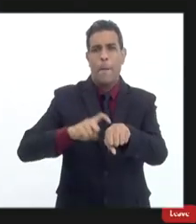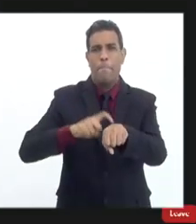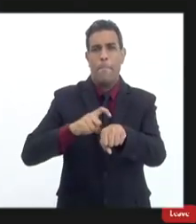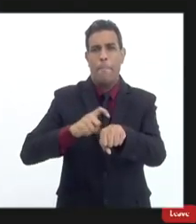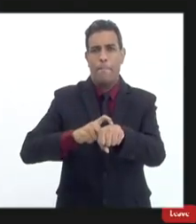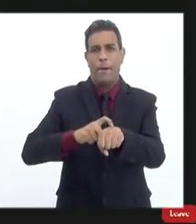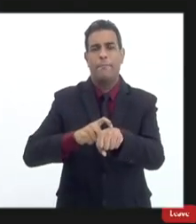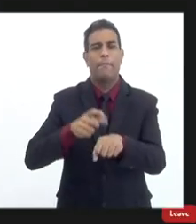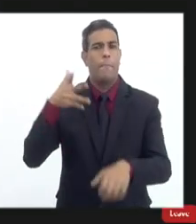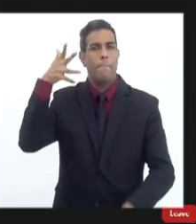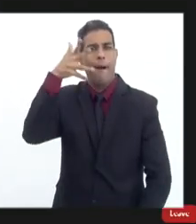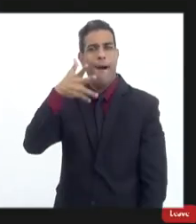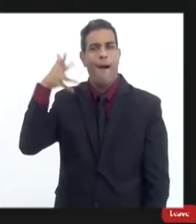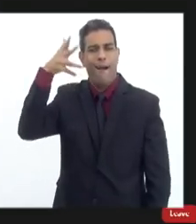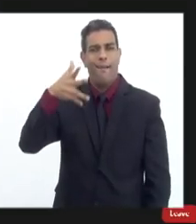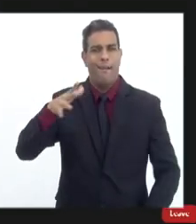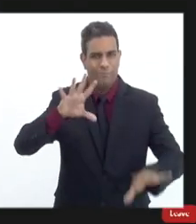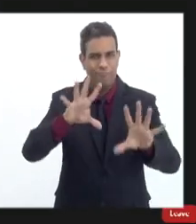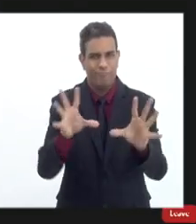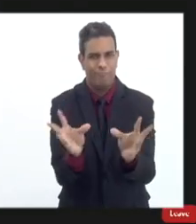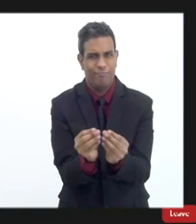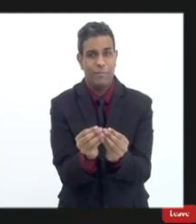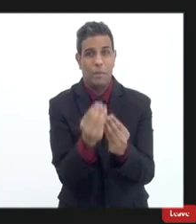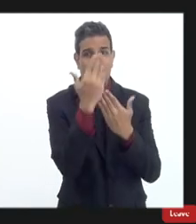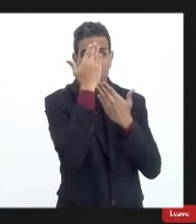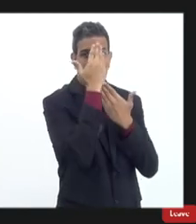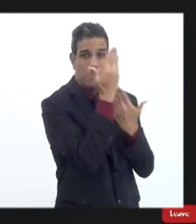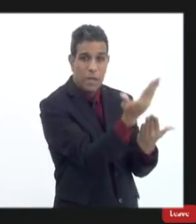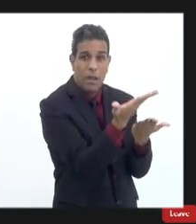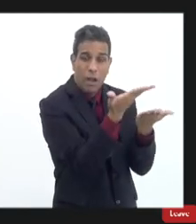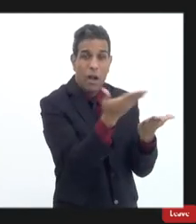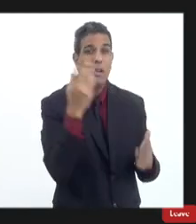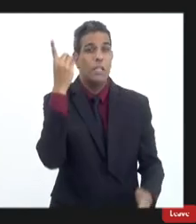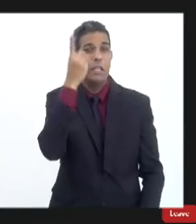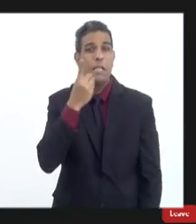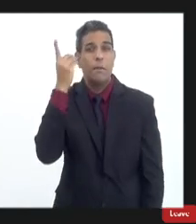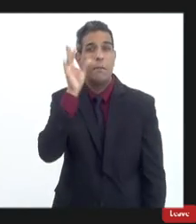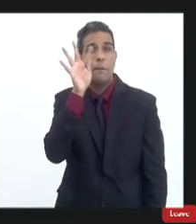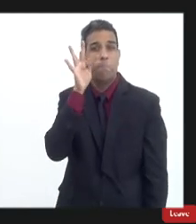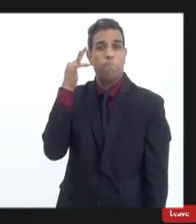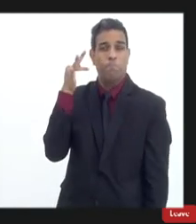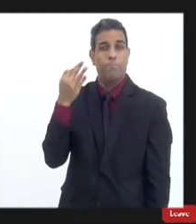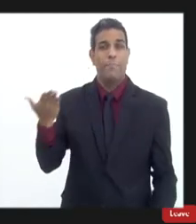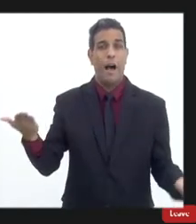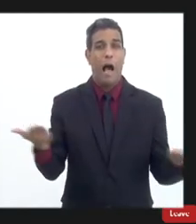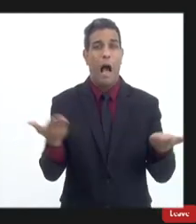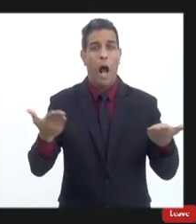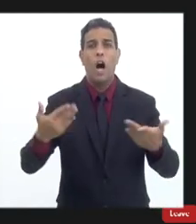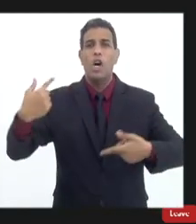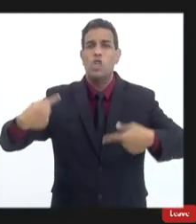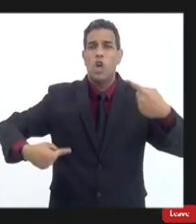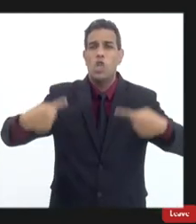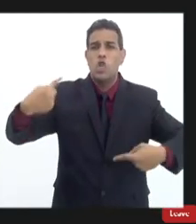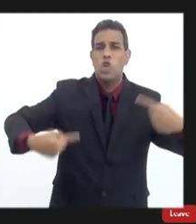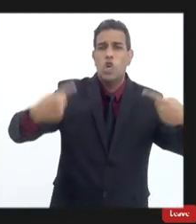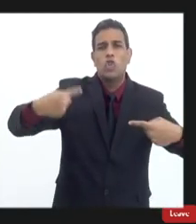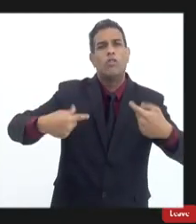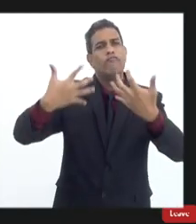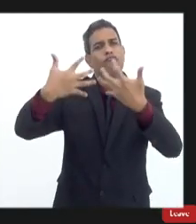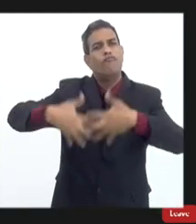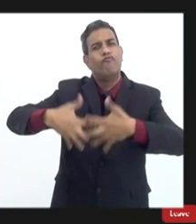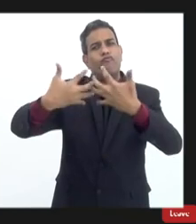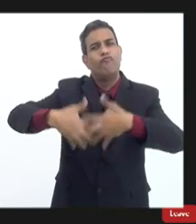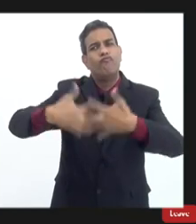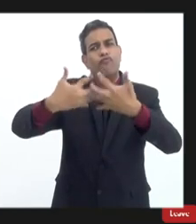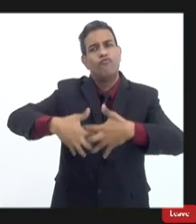da audiência. Obrigado, Serafine, pelo convite ao Fórum EJA, da gente estar aqui trazendo algumas reflexões que a gente vai